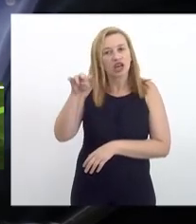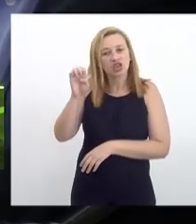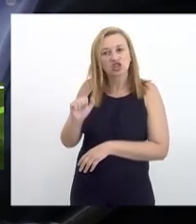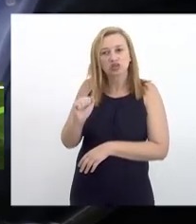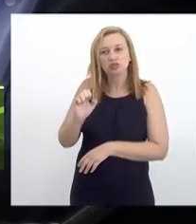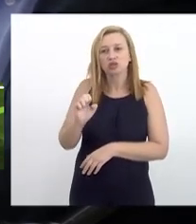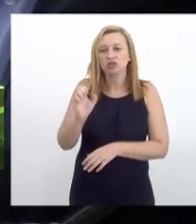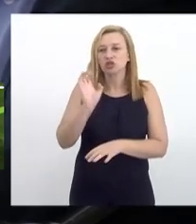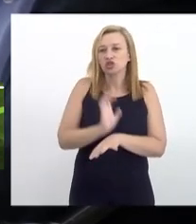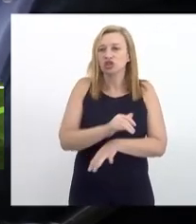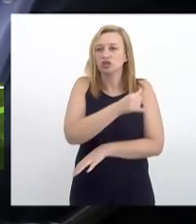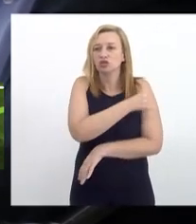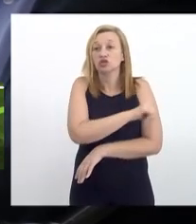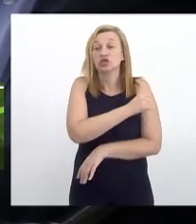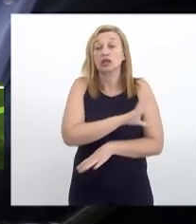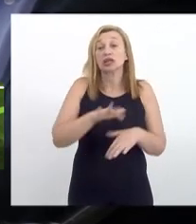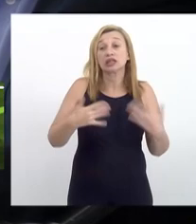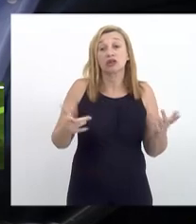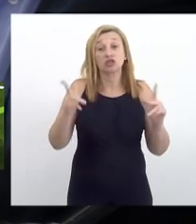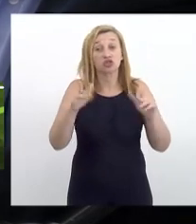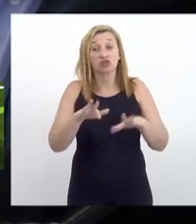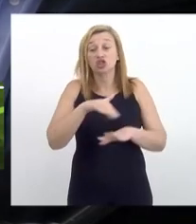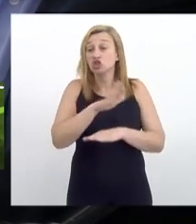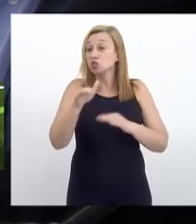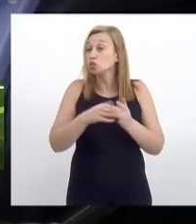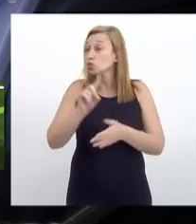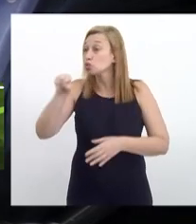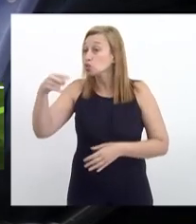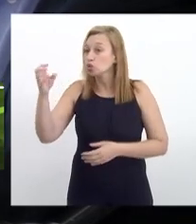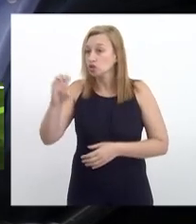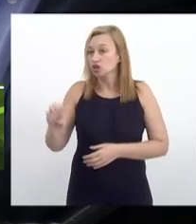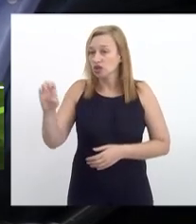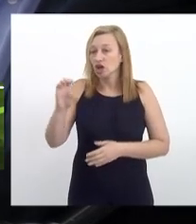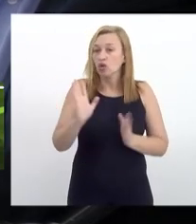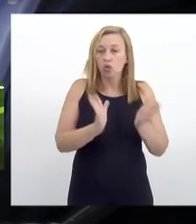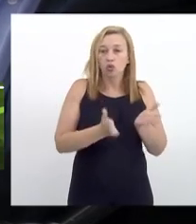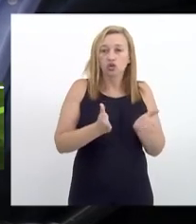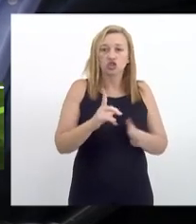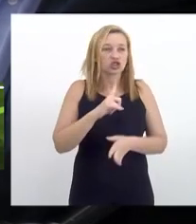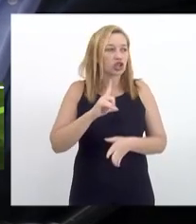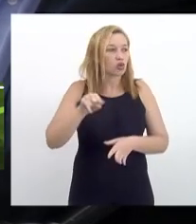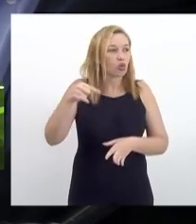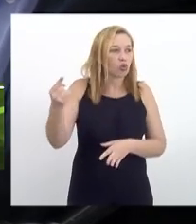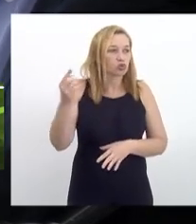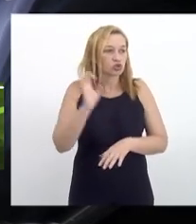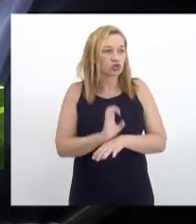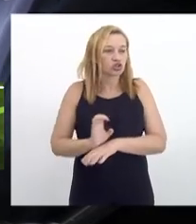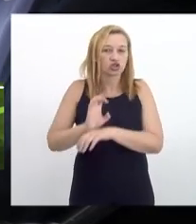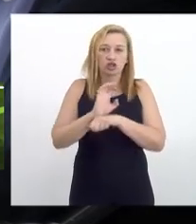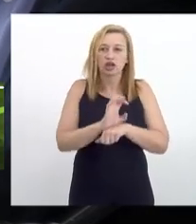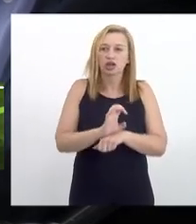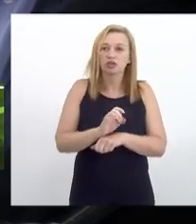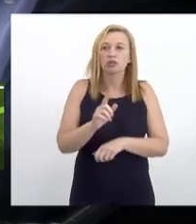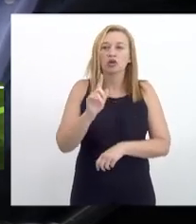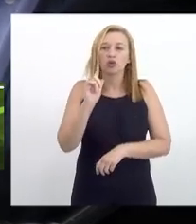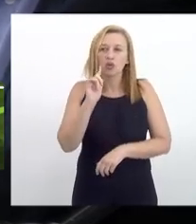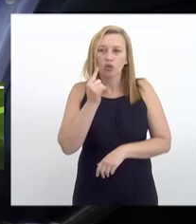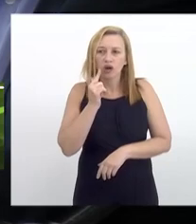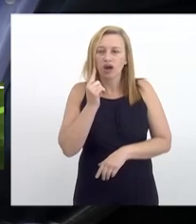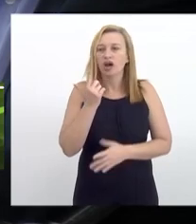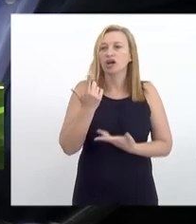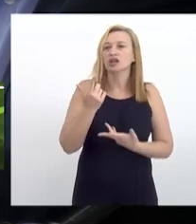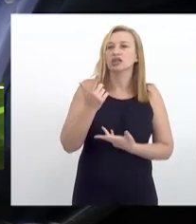do Rio de Janeiro então ele é diferente de todos os outros estados hoje existem outros estados como Goiás como